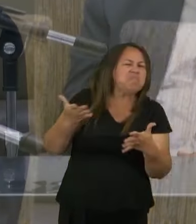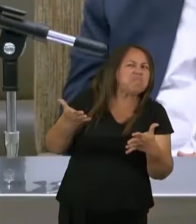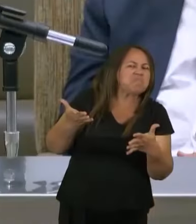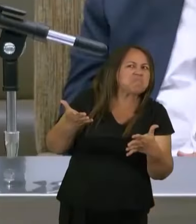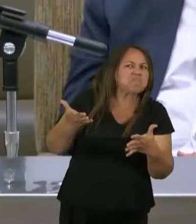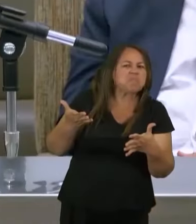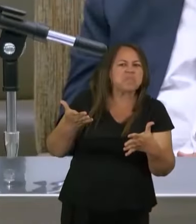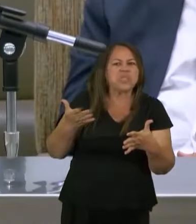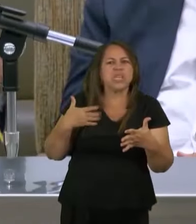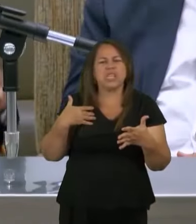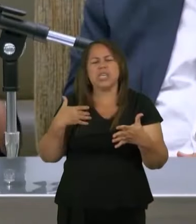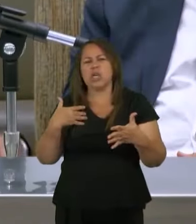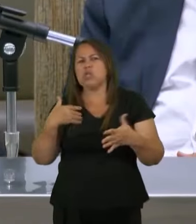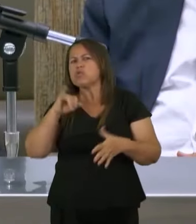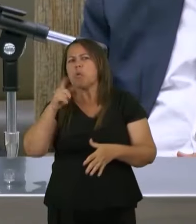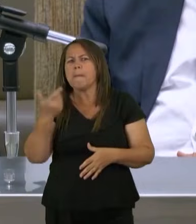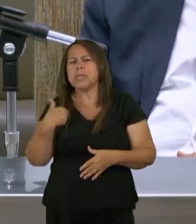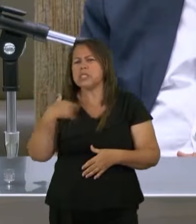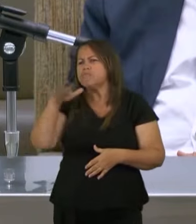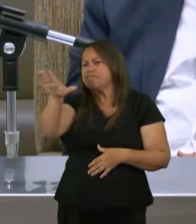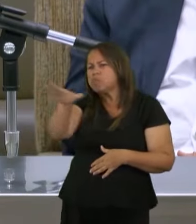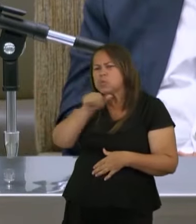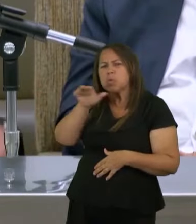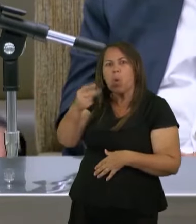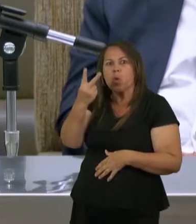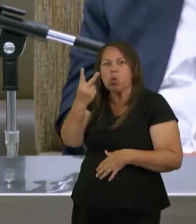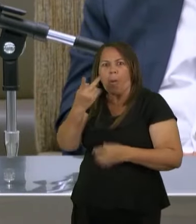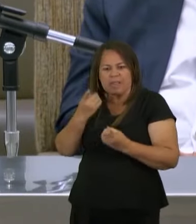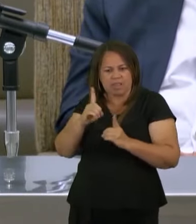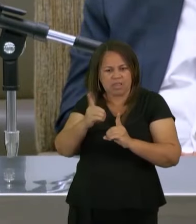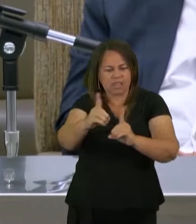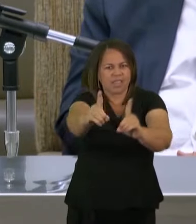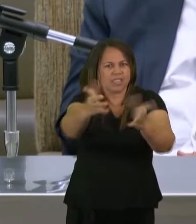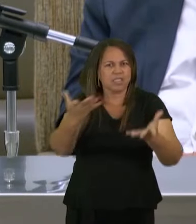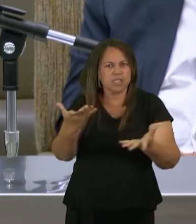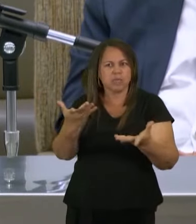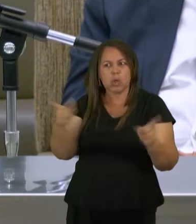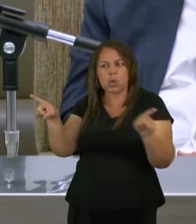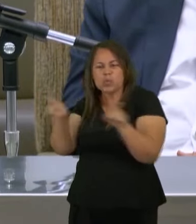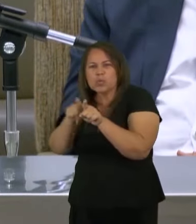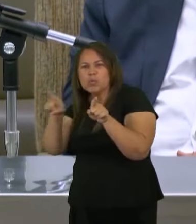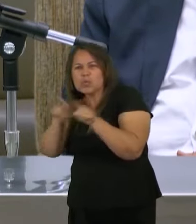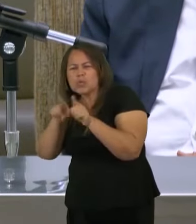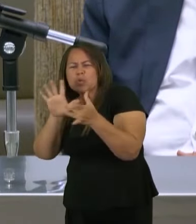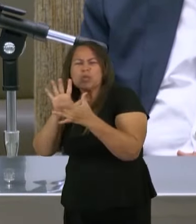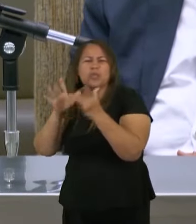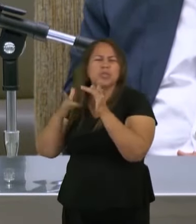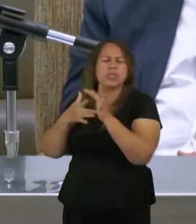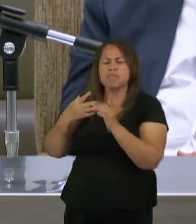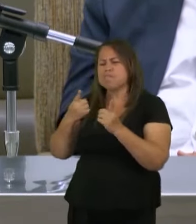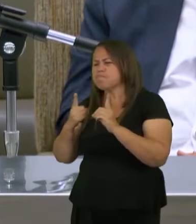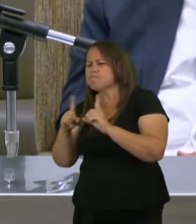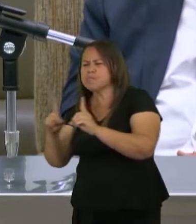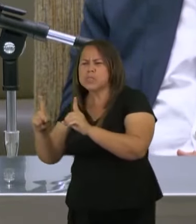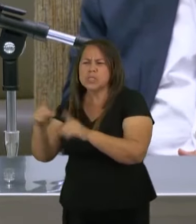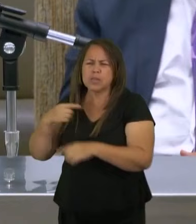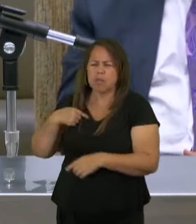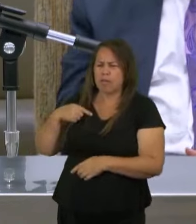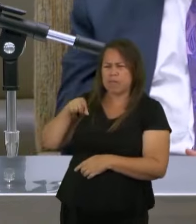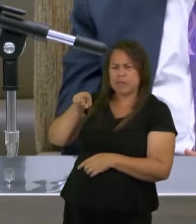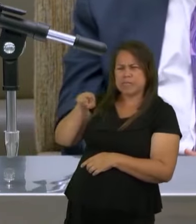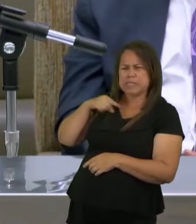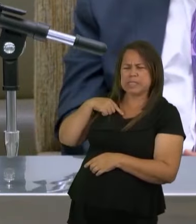Batista convida dois dos seus discípulos para irem até Jesus e perguntar a Jesus se Jesus